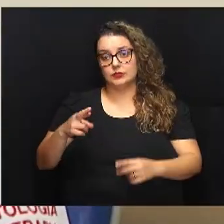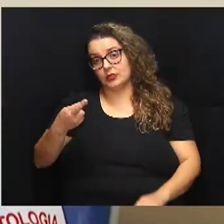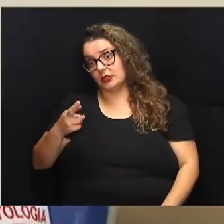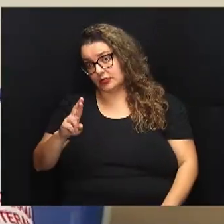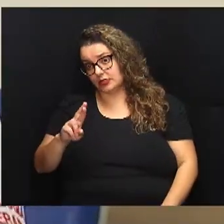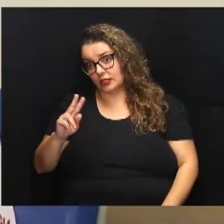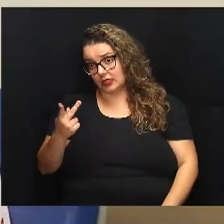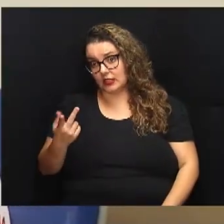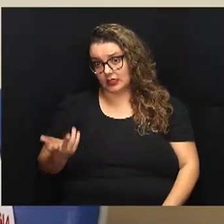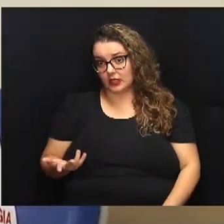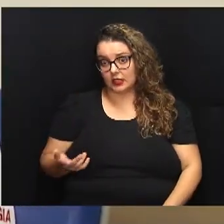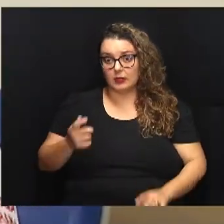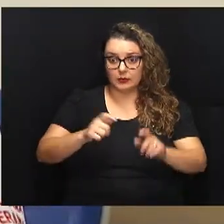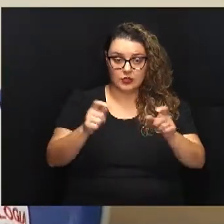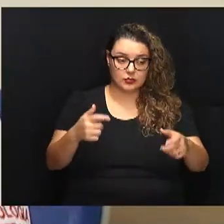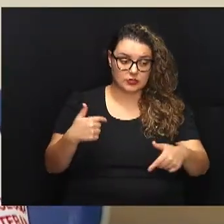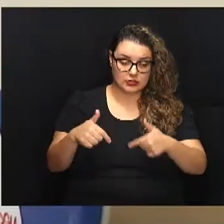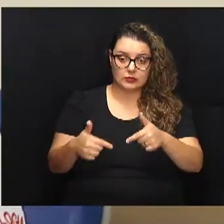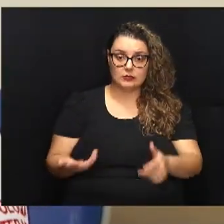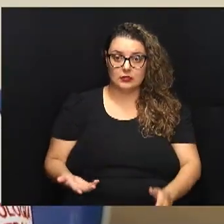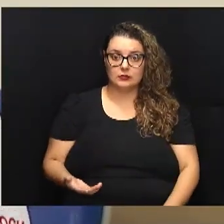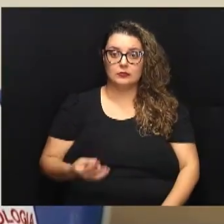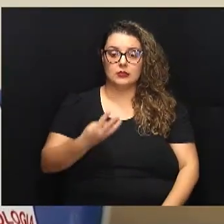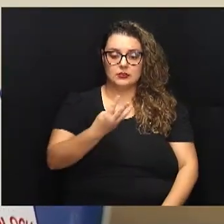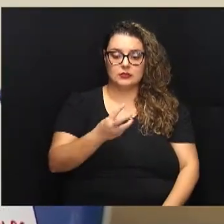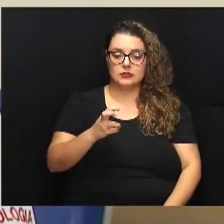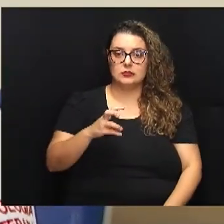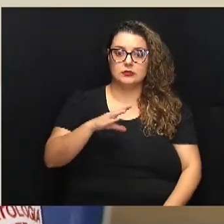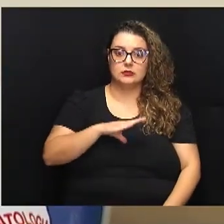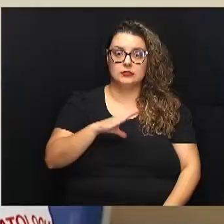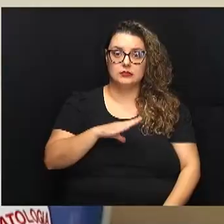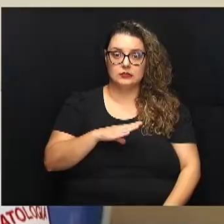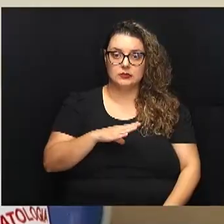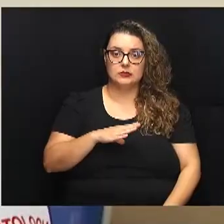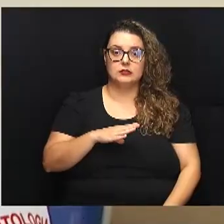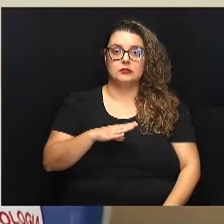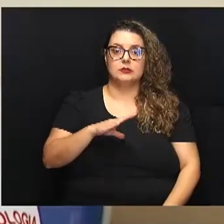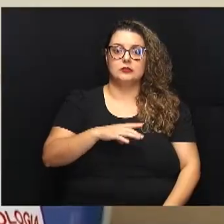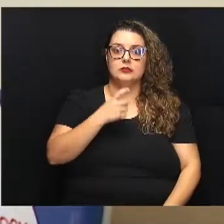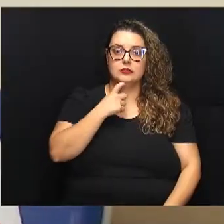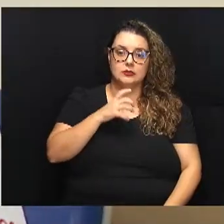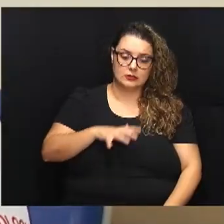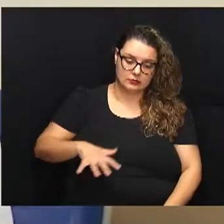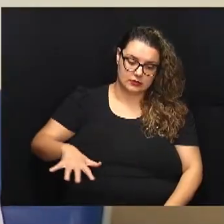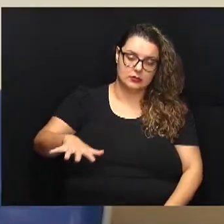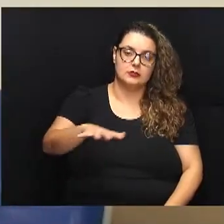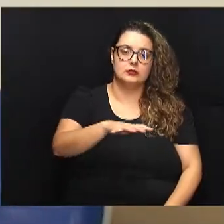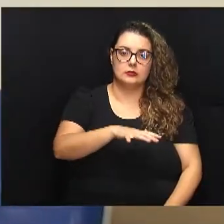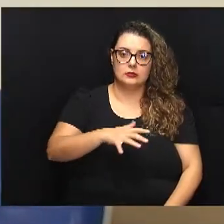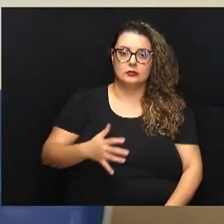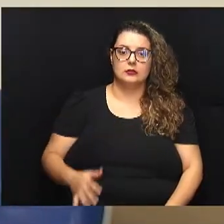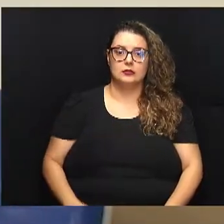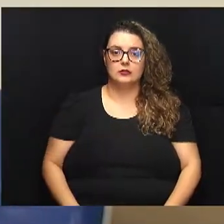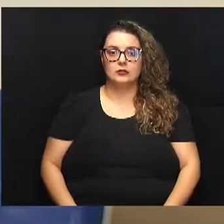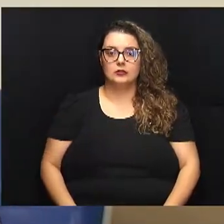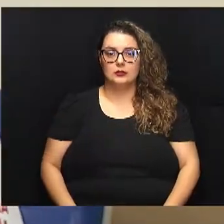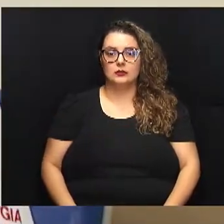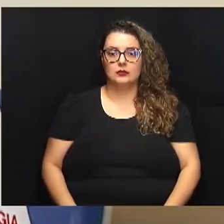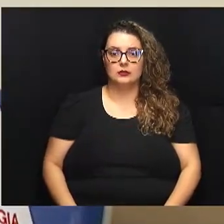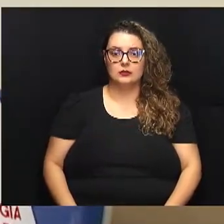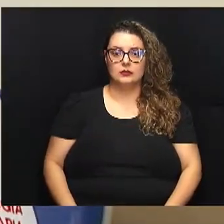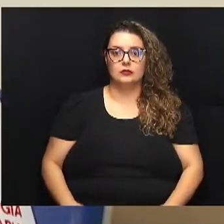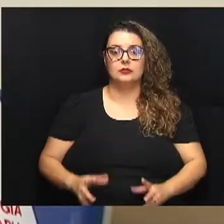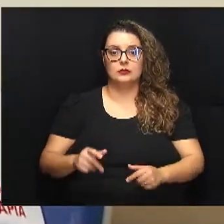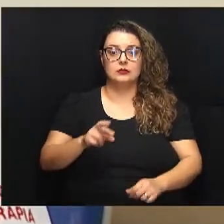coletas, mas atualmente são 35 cidades, né, de Campinas e região, de toda